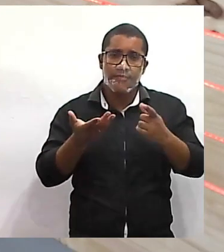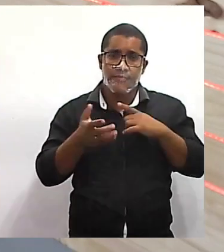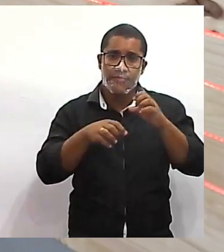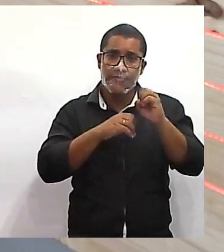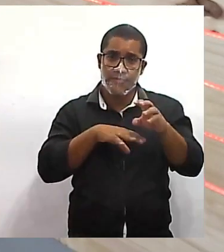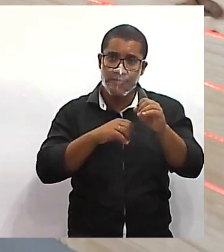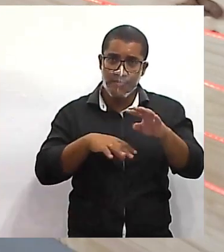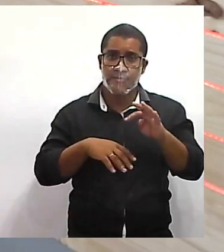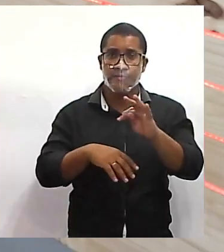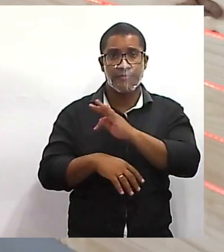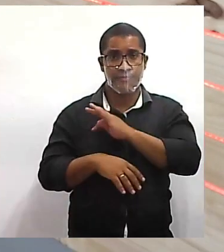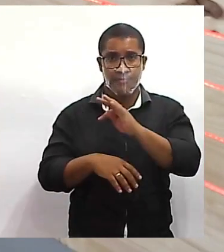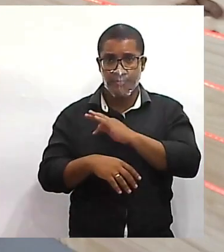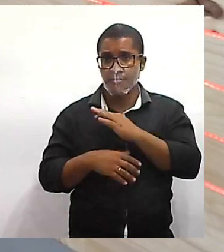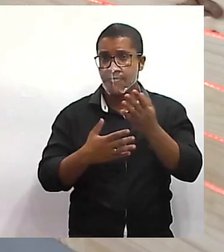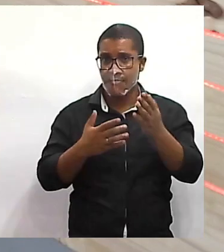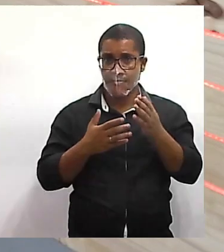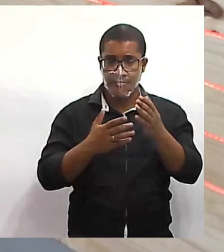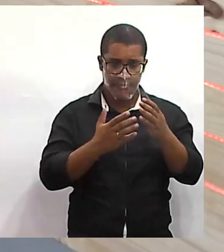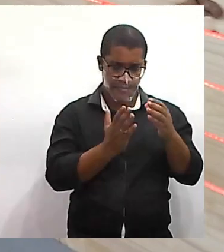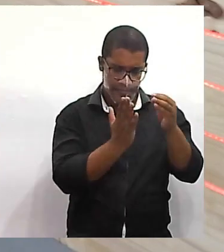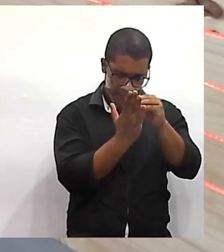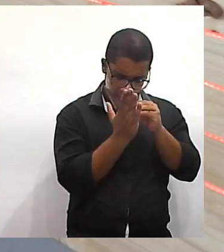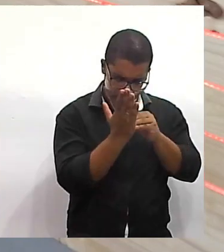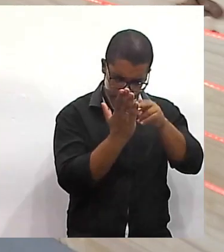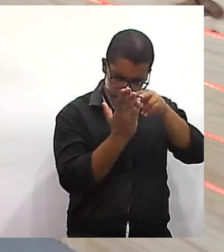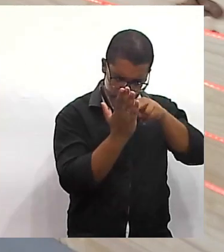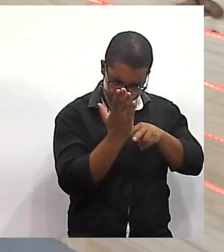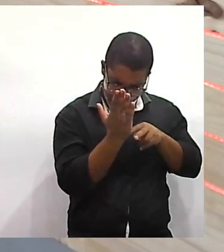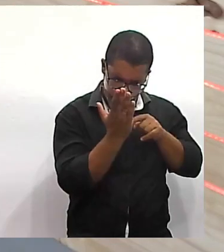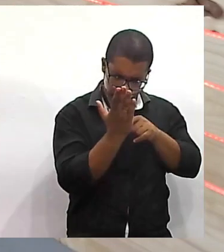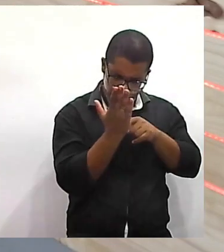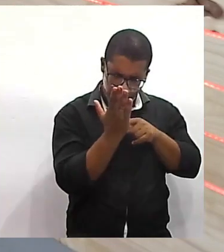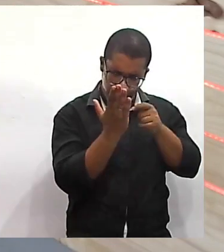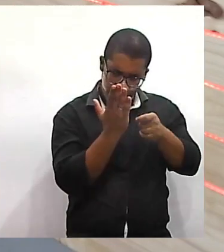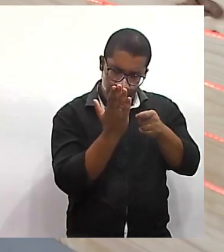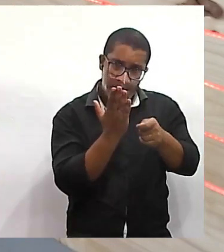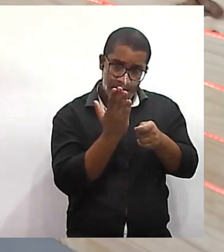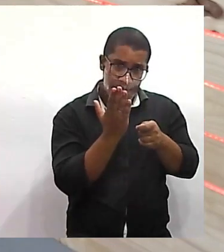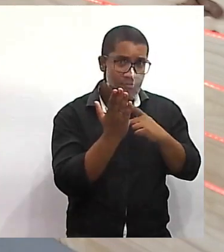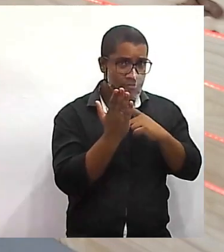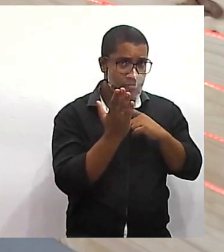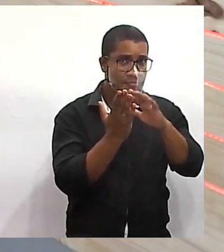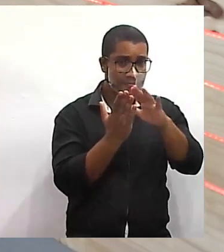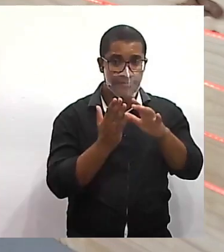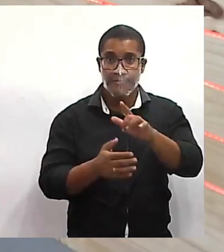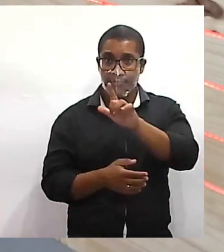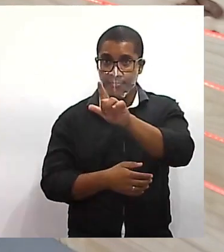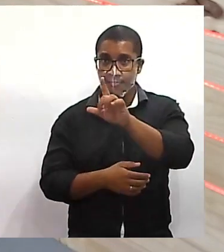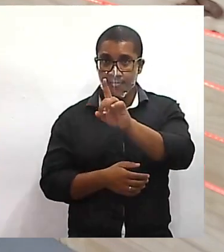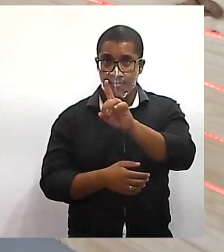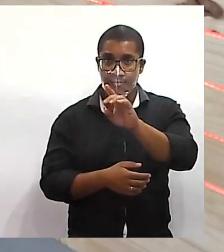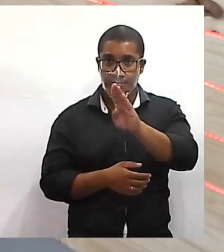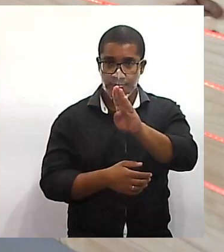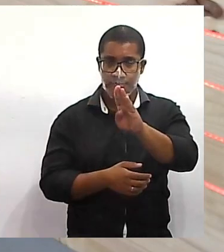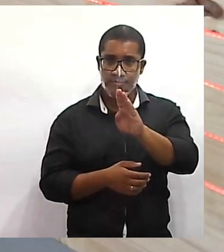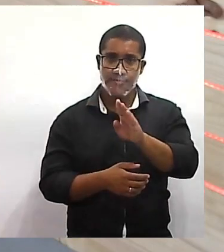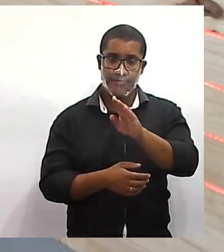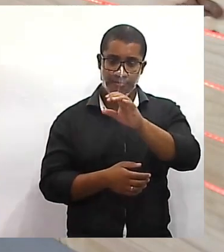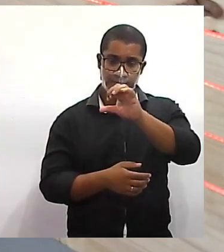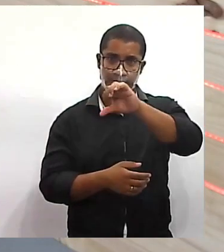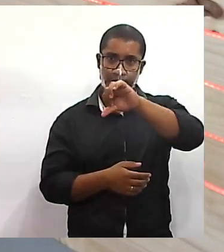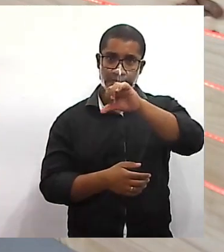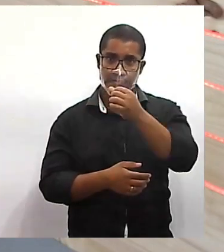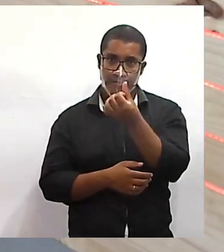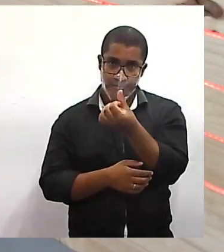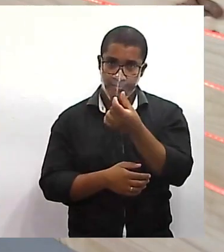educação técnica, né? Ela é mais impositiva. E a LDB de